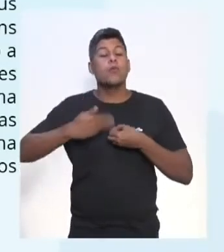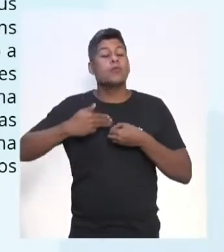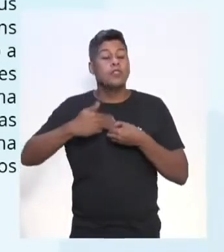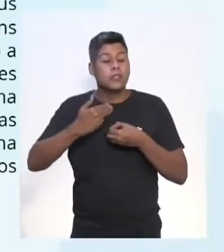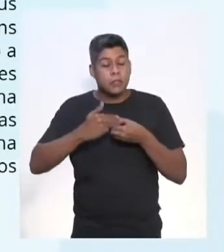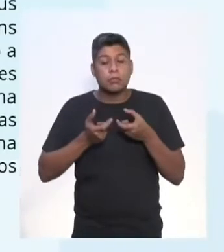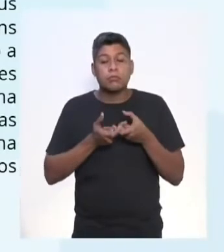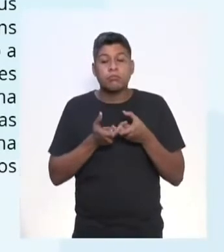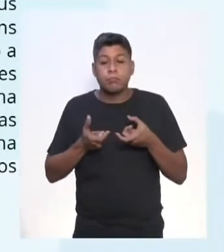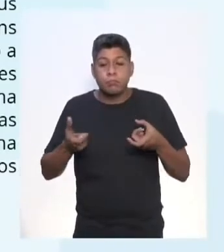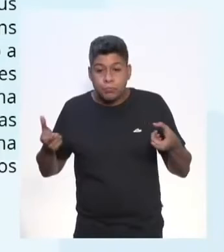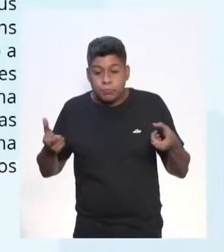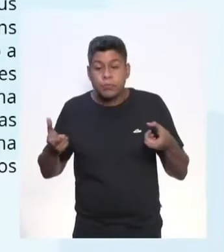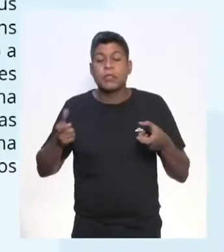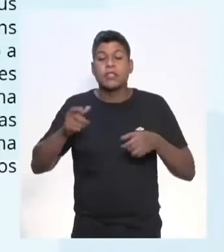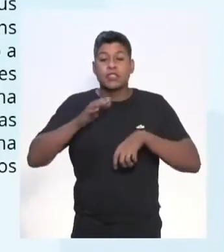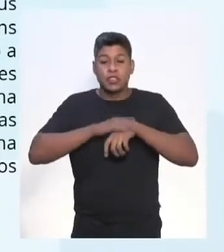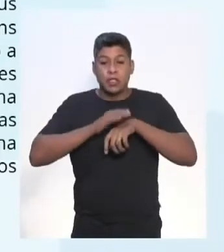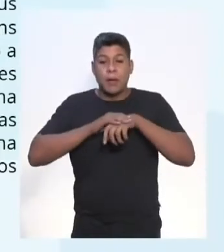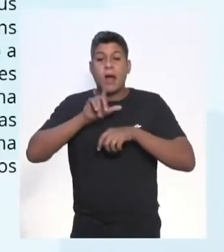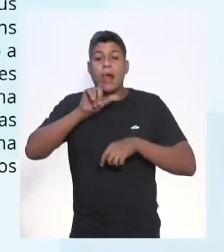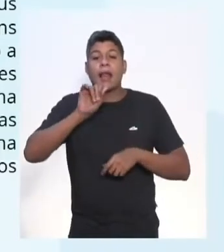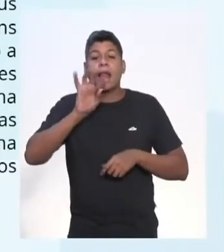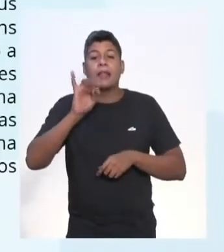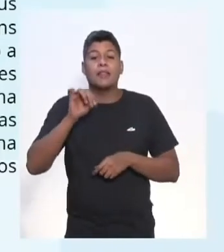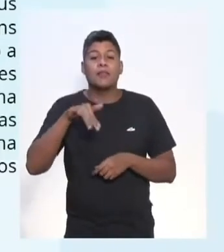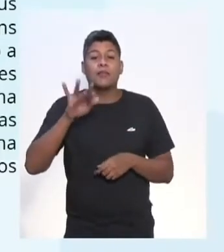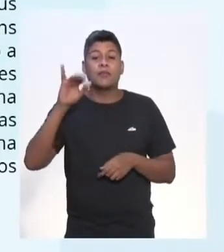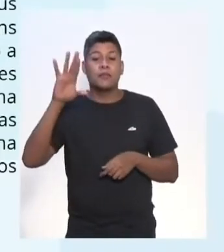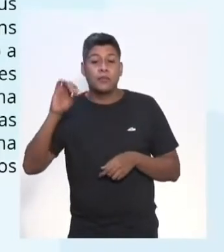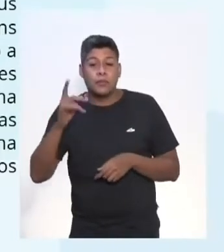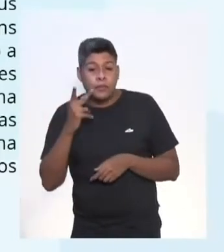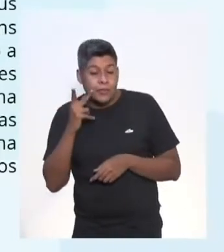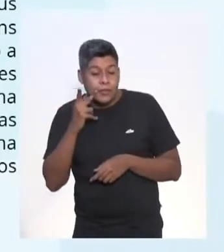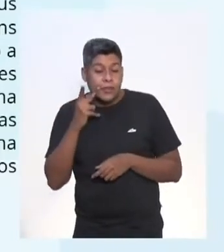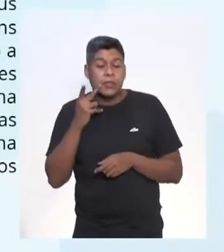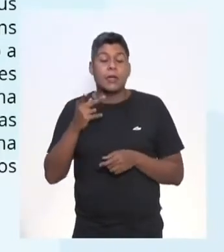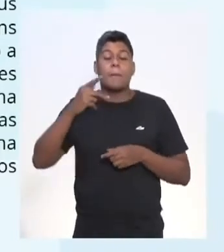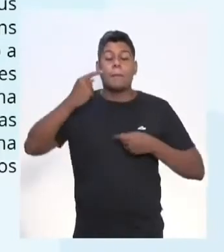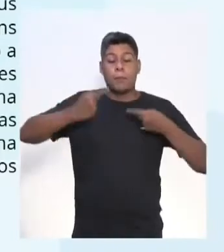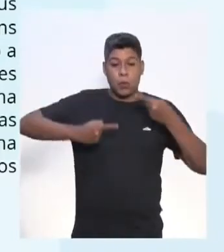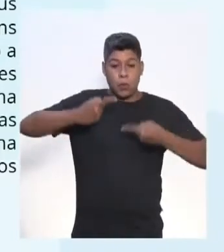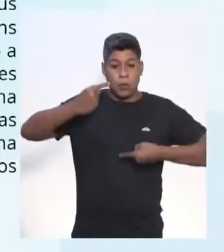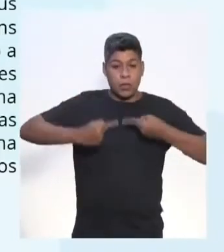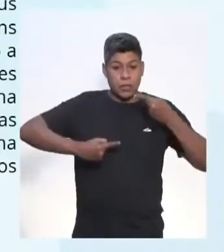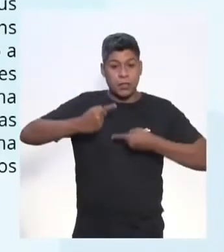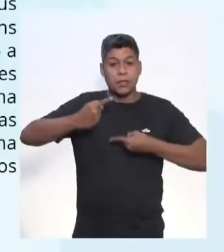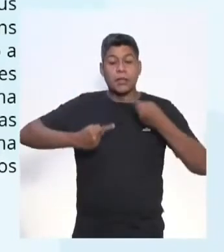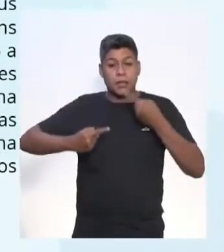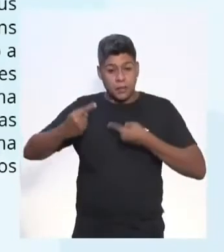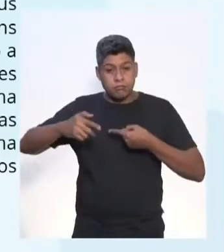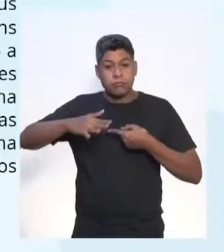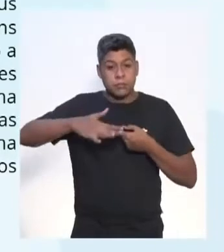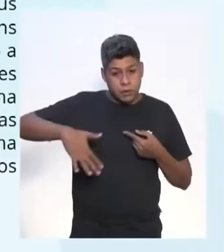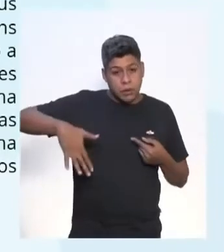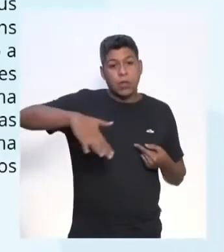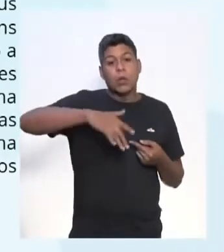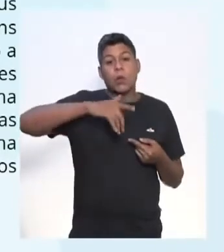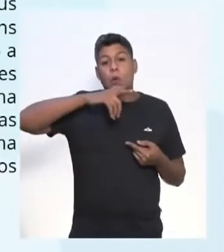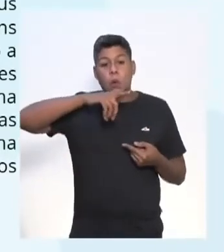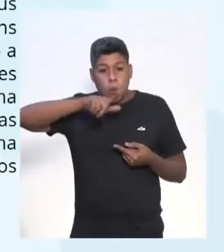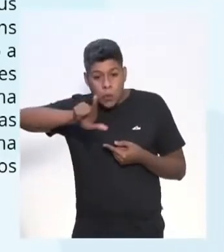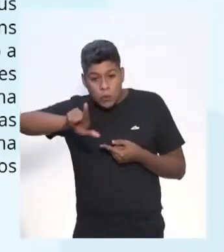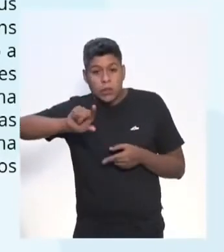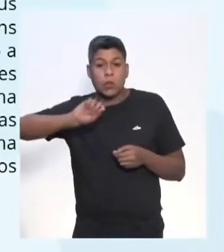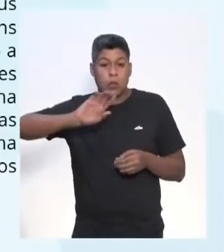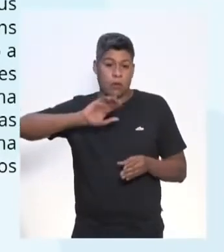os grandes latifundiários, que com intervenção na política regional e local, eles conseguiam os